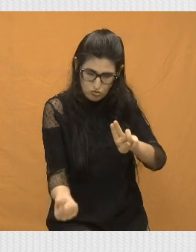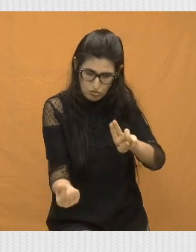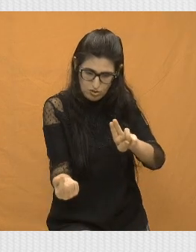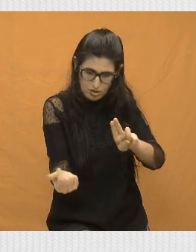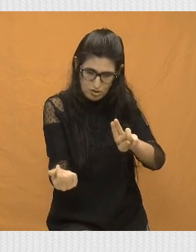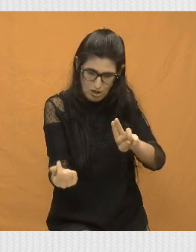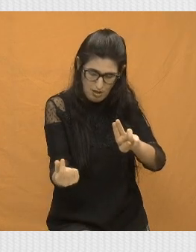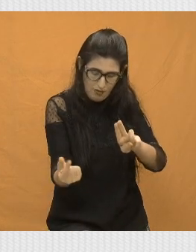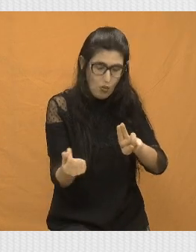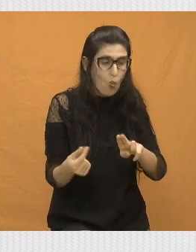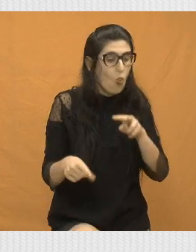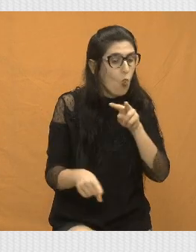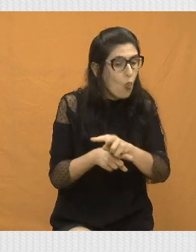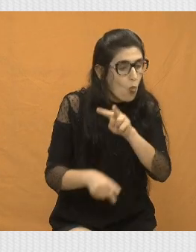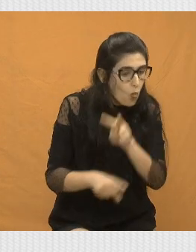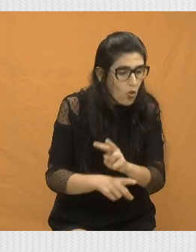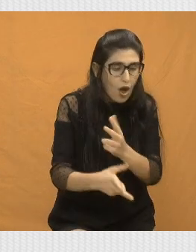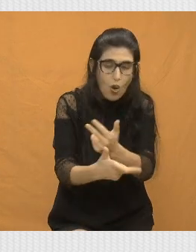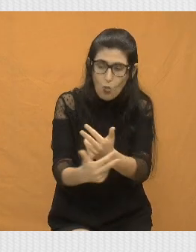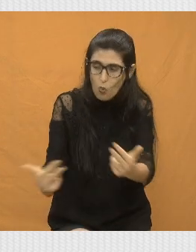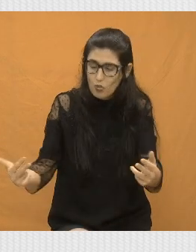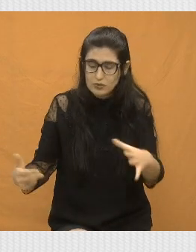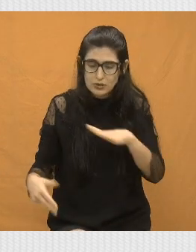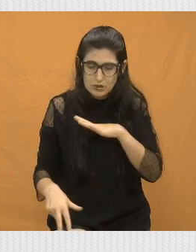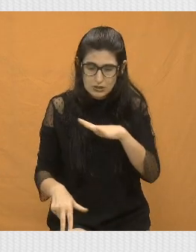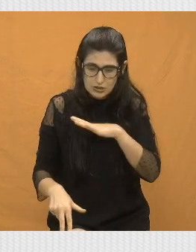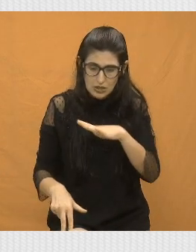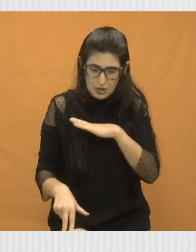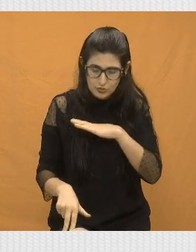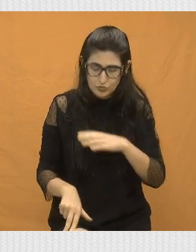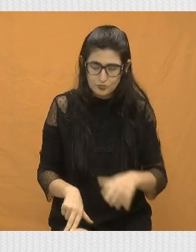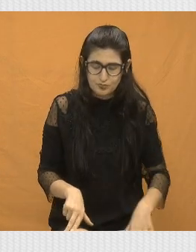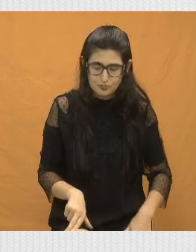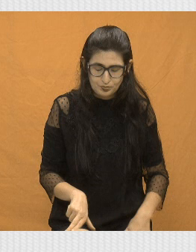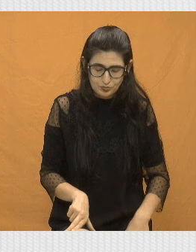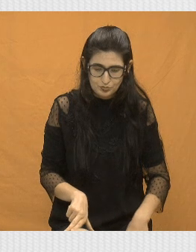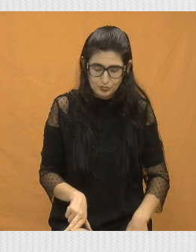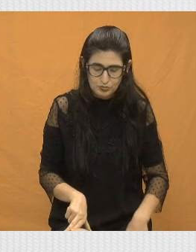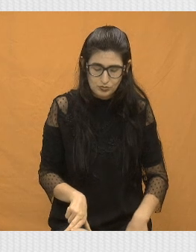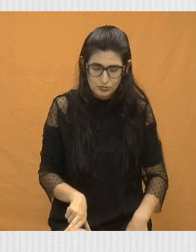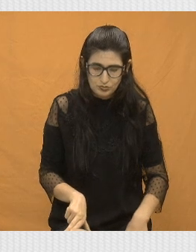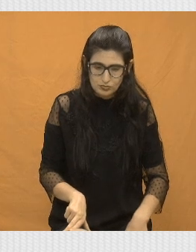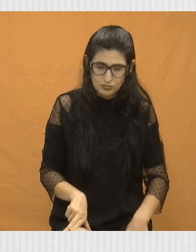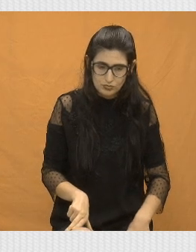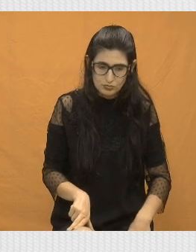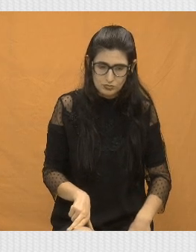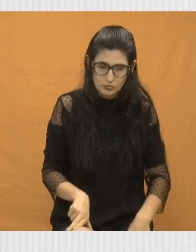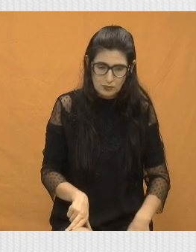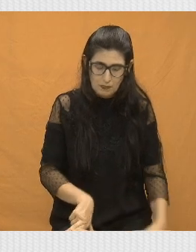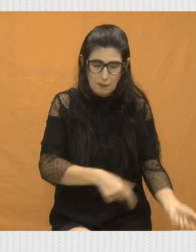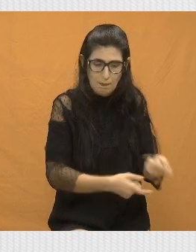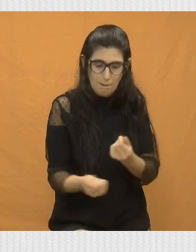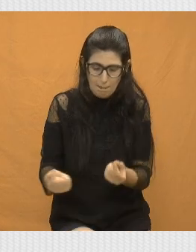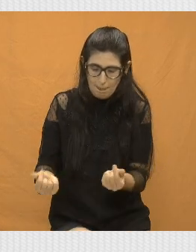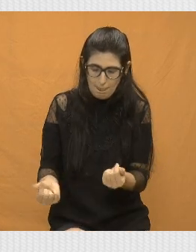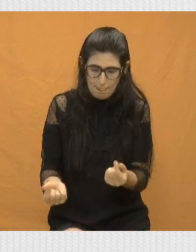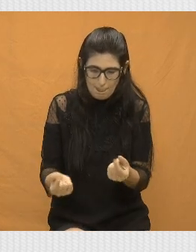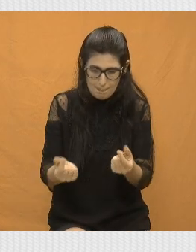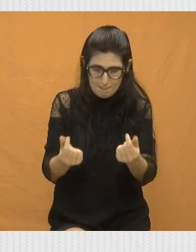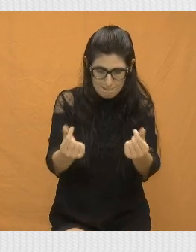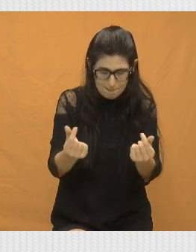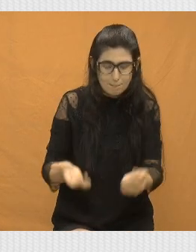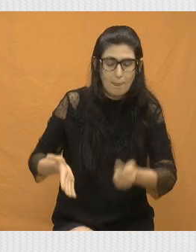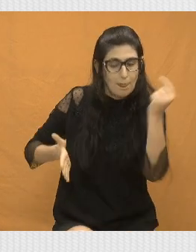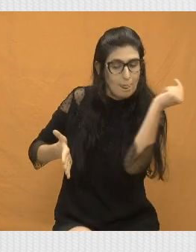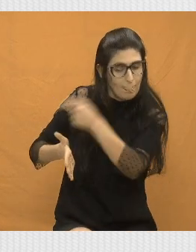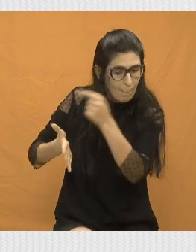a manutenção de uma forma mais explícita e clara do município. Receita de capital, ela tem algumas